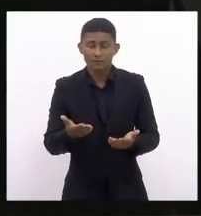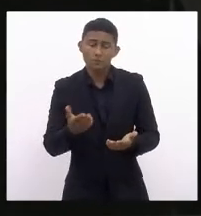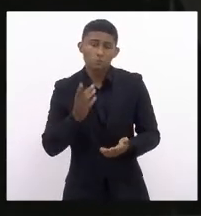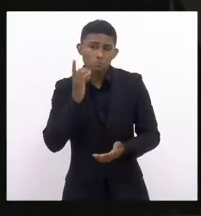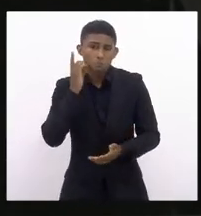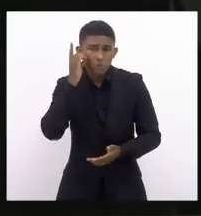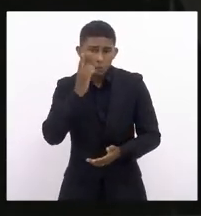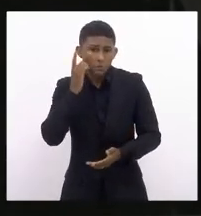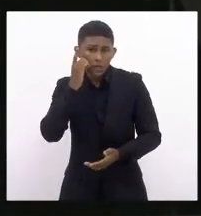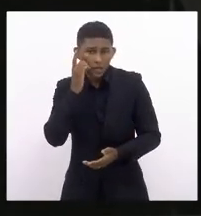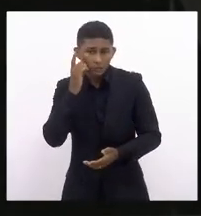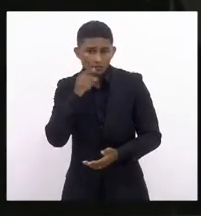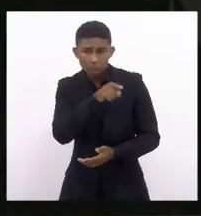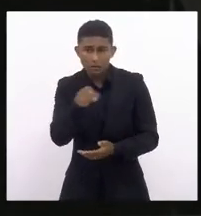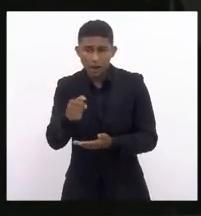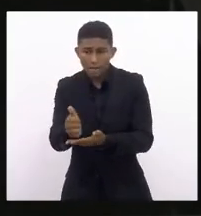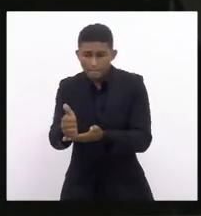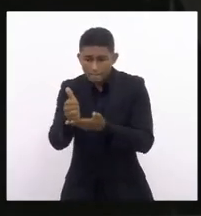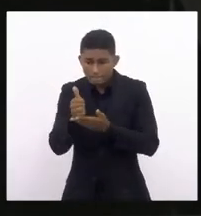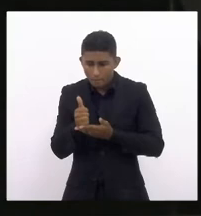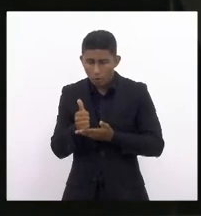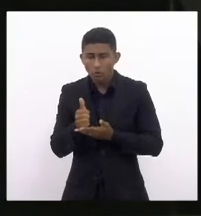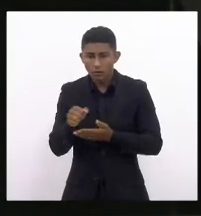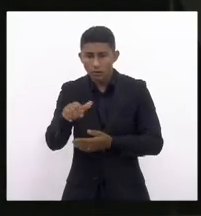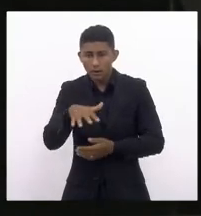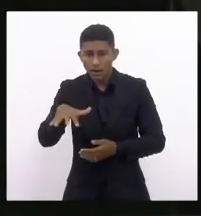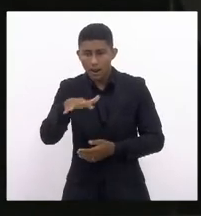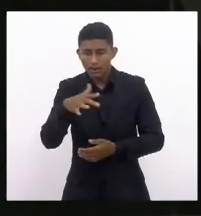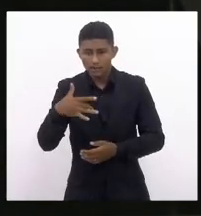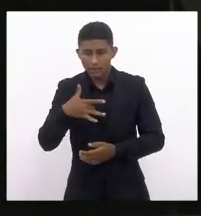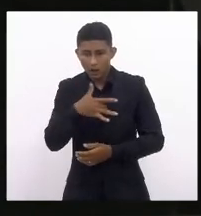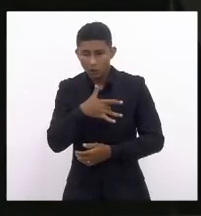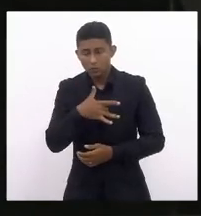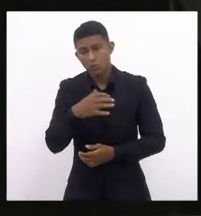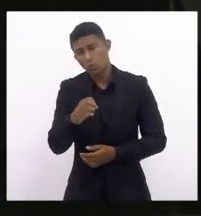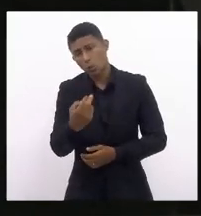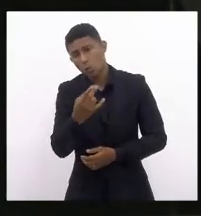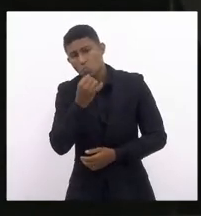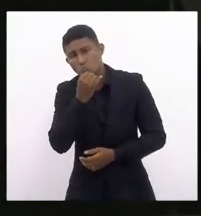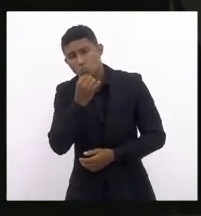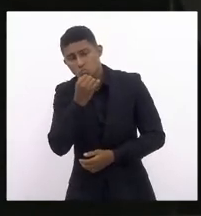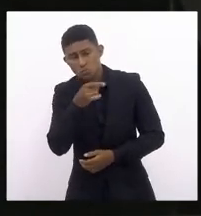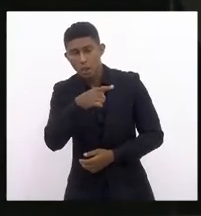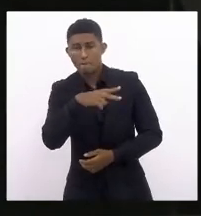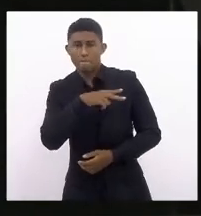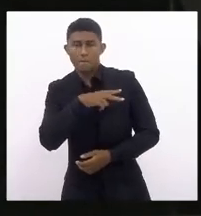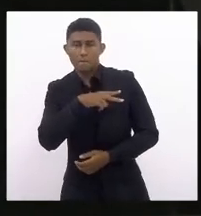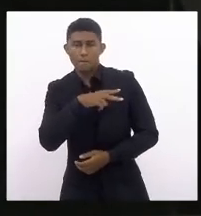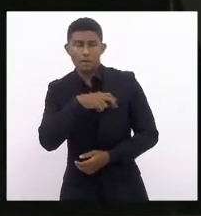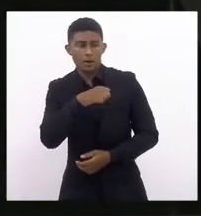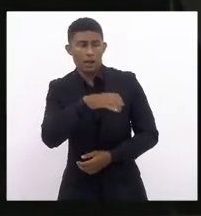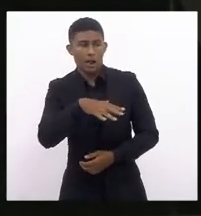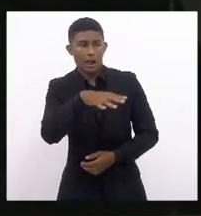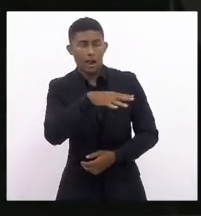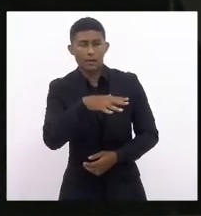e financiadas justamente por uma área privada, por uma área da saúde que